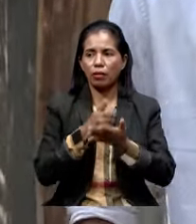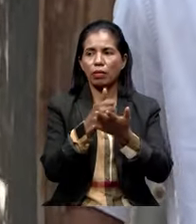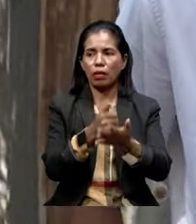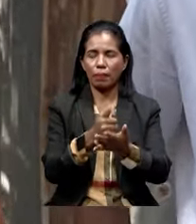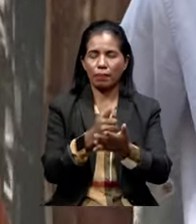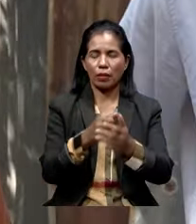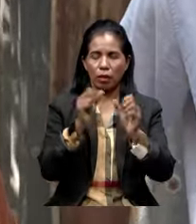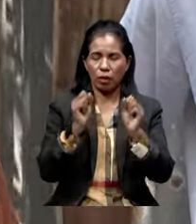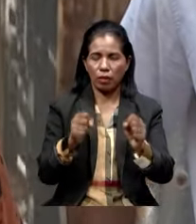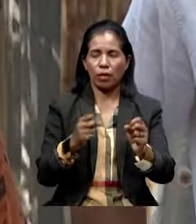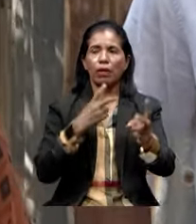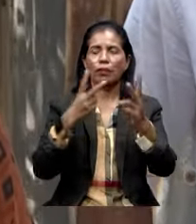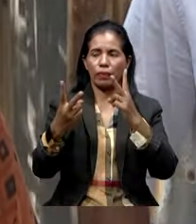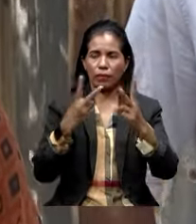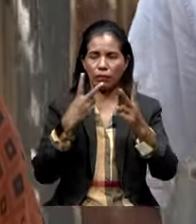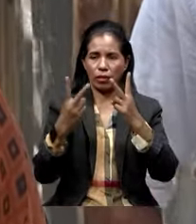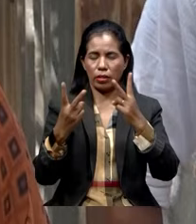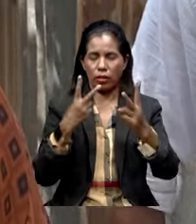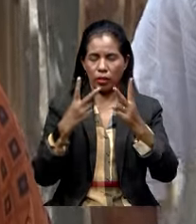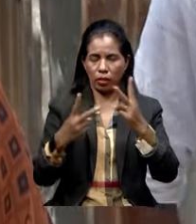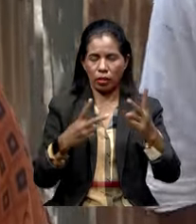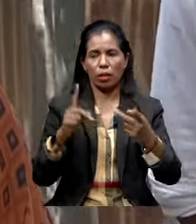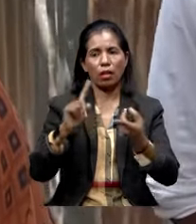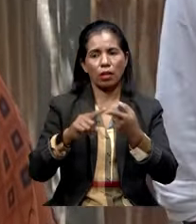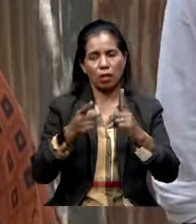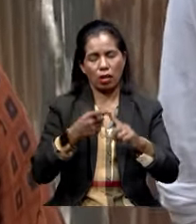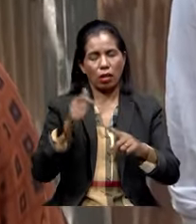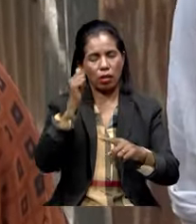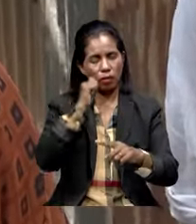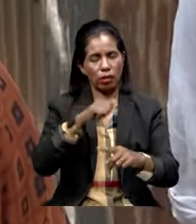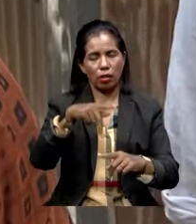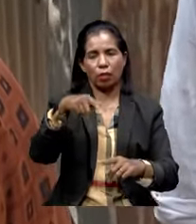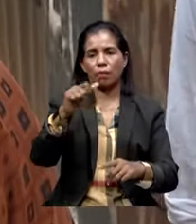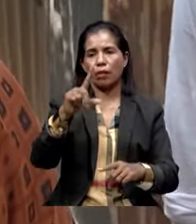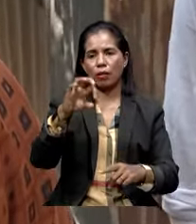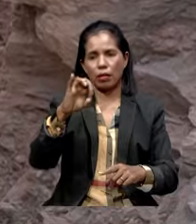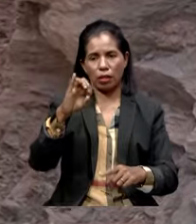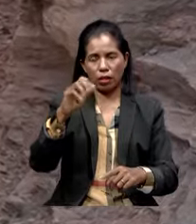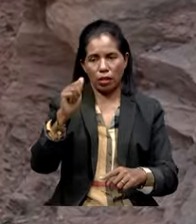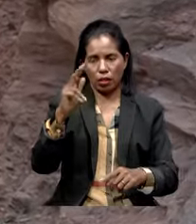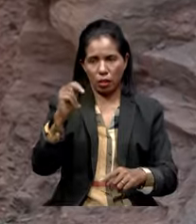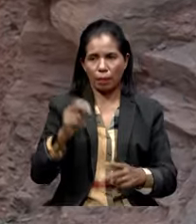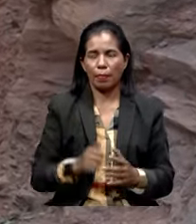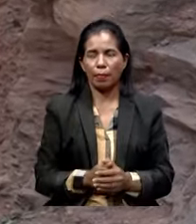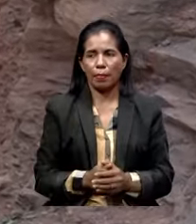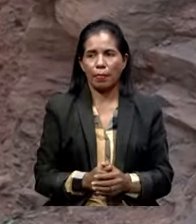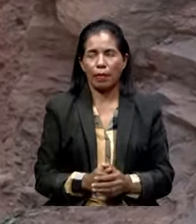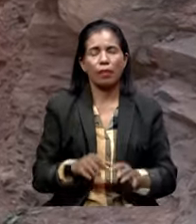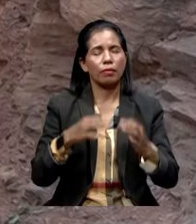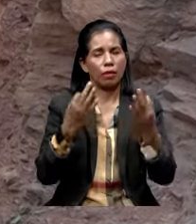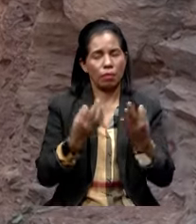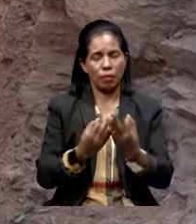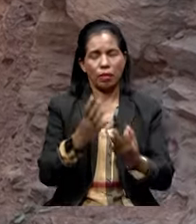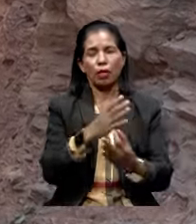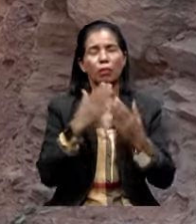bele bisita itenia maluk feto Paulina honi ni wansir. Inen faluk no familia agradece ba